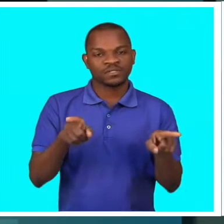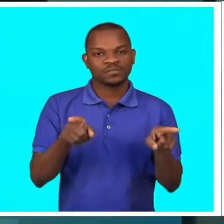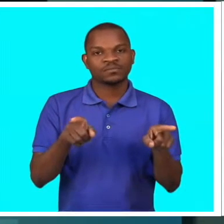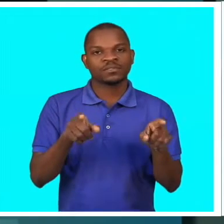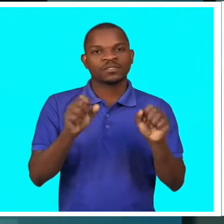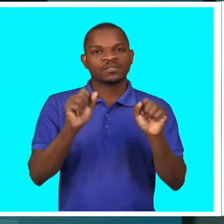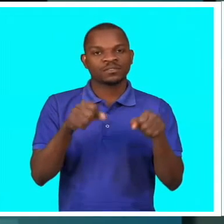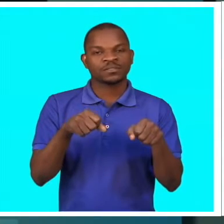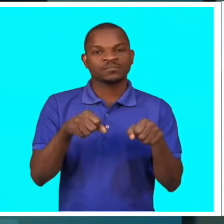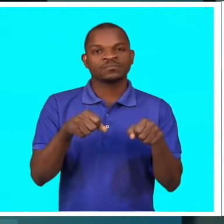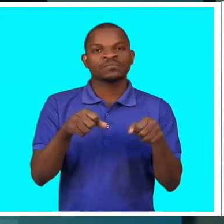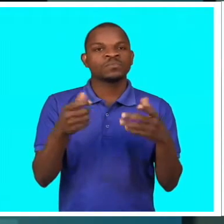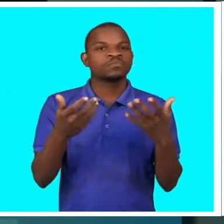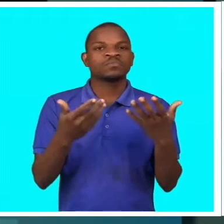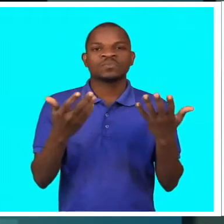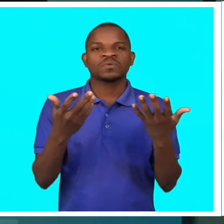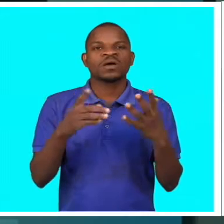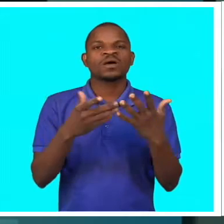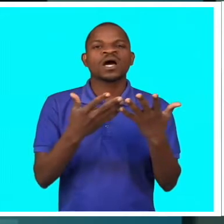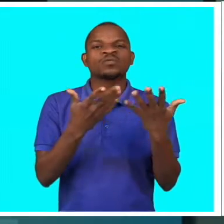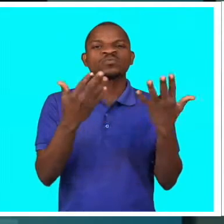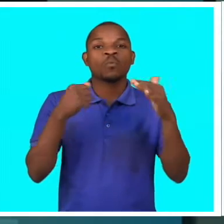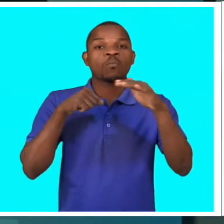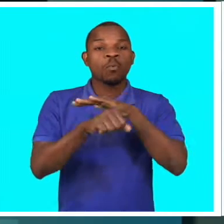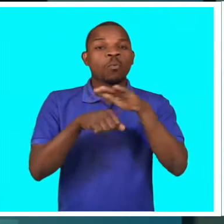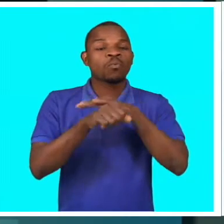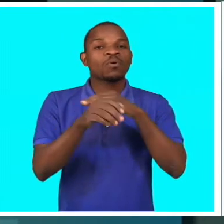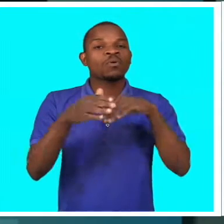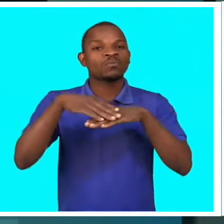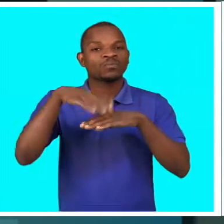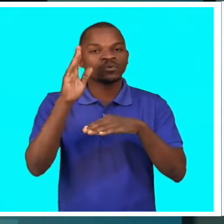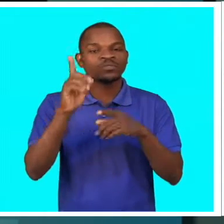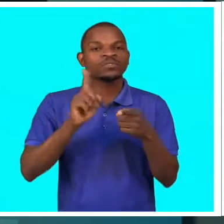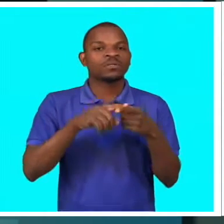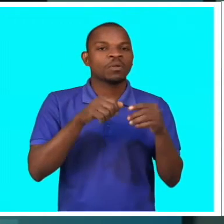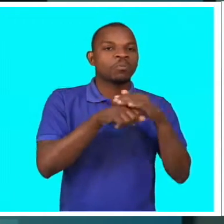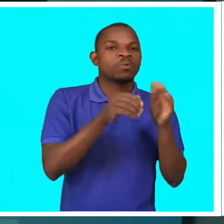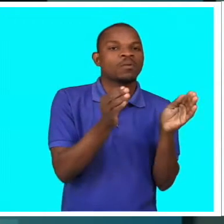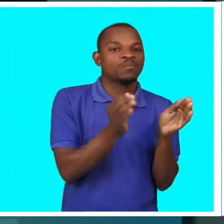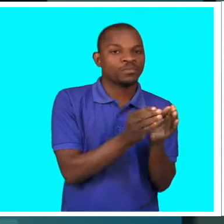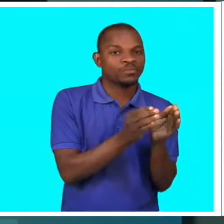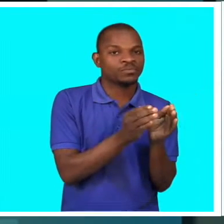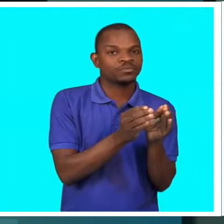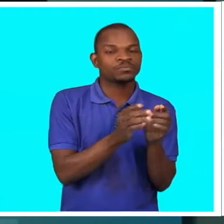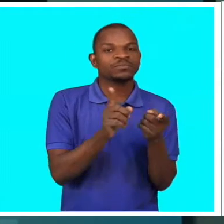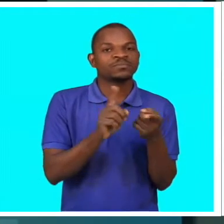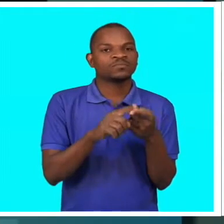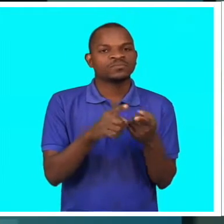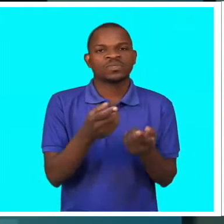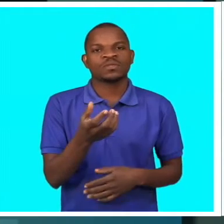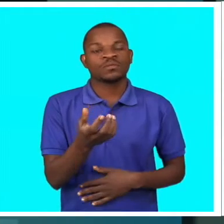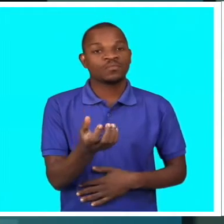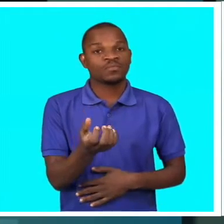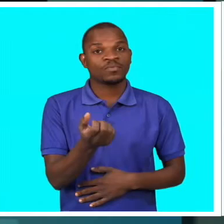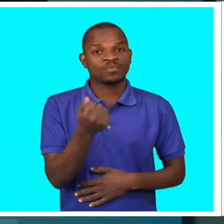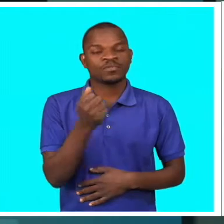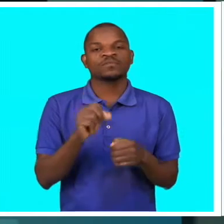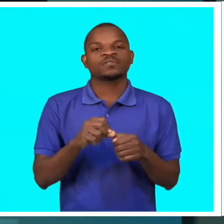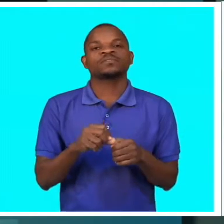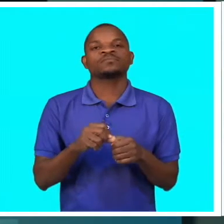que existe entre muitos golos e poucos golos, pode-se desenhar